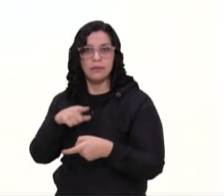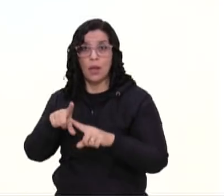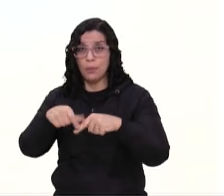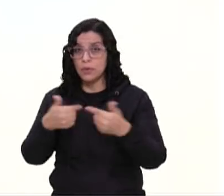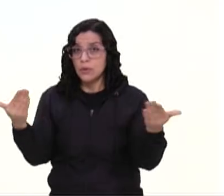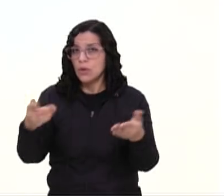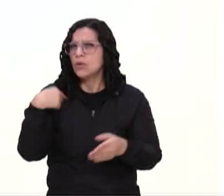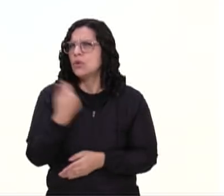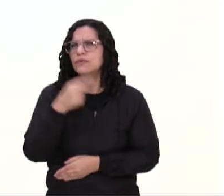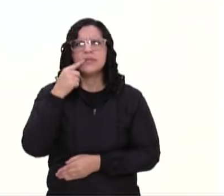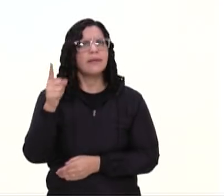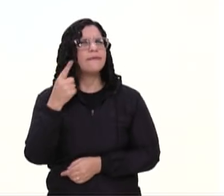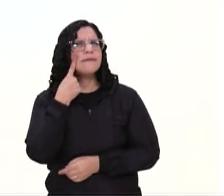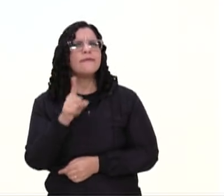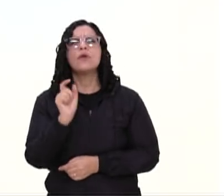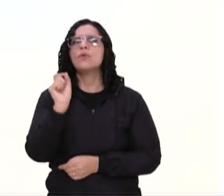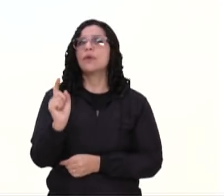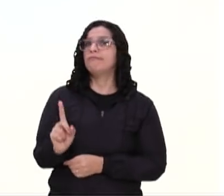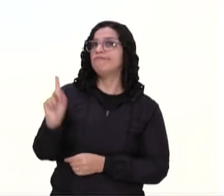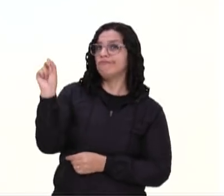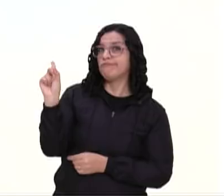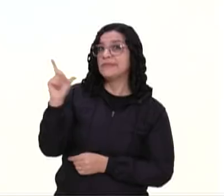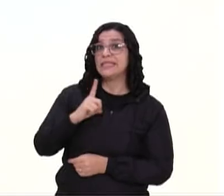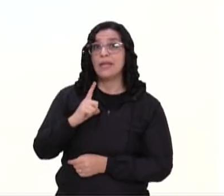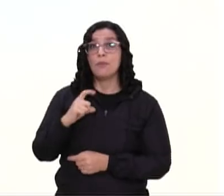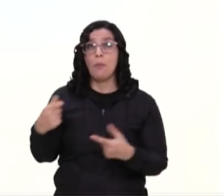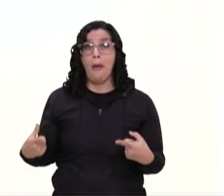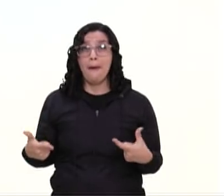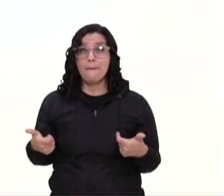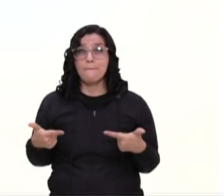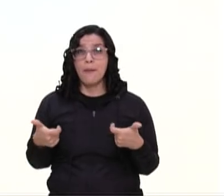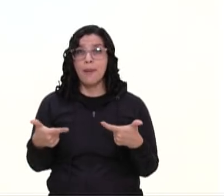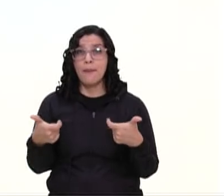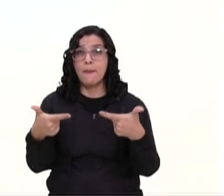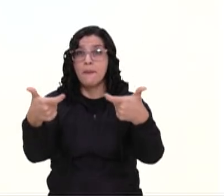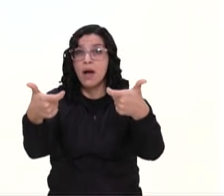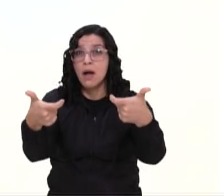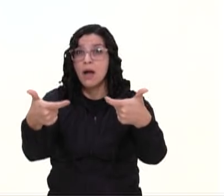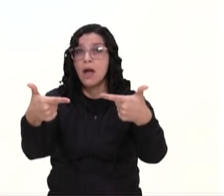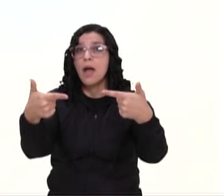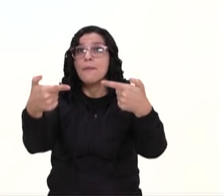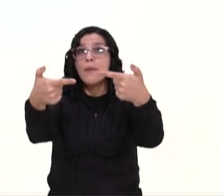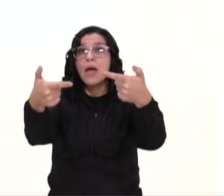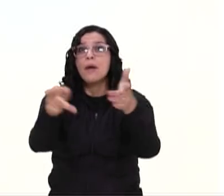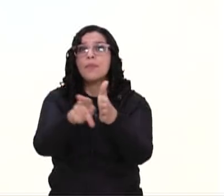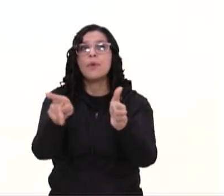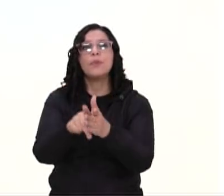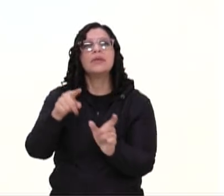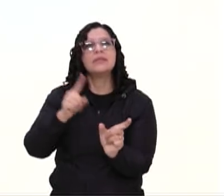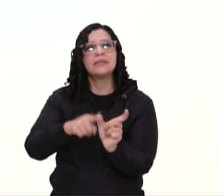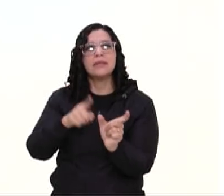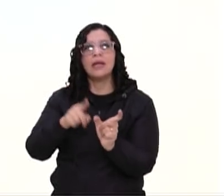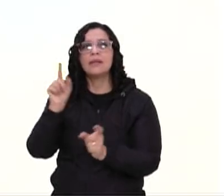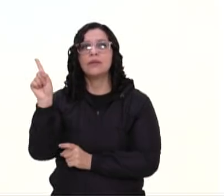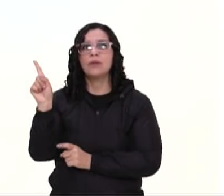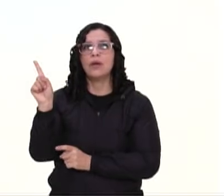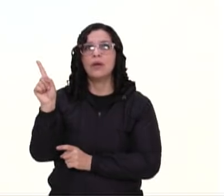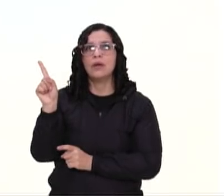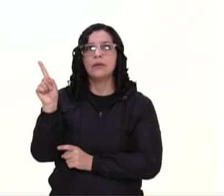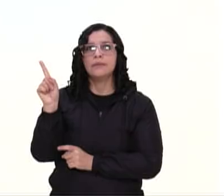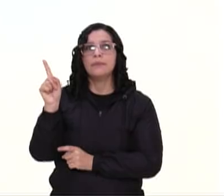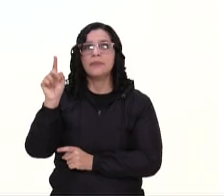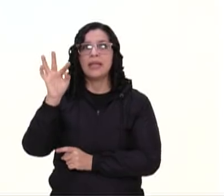E aí que você vai encontrar uma das grandes batalhas de Napoleão Bonaparte, que foi a Batalha de Trafalgar, em